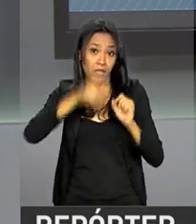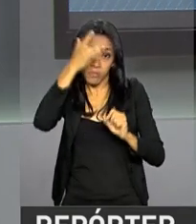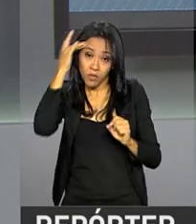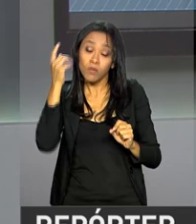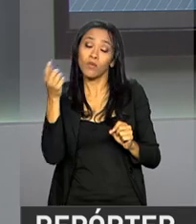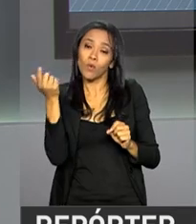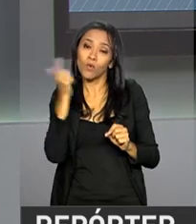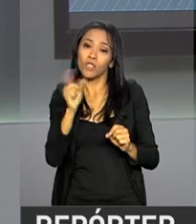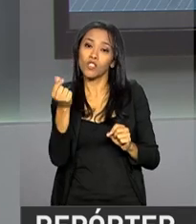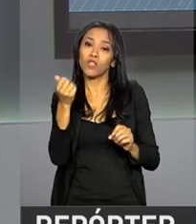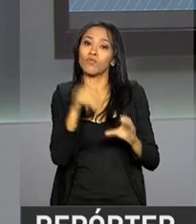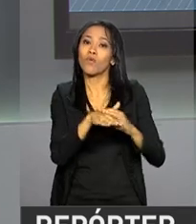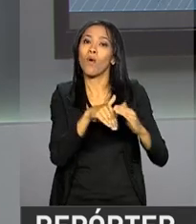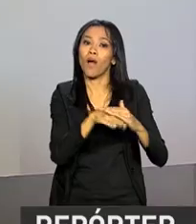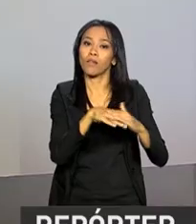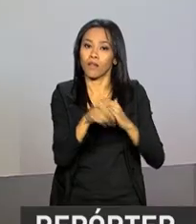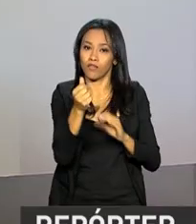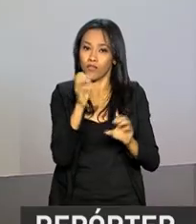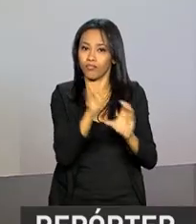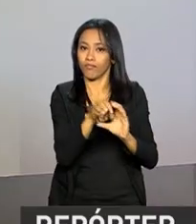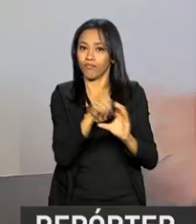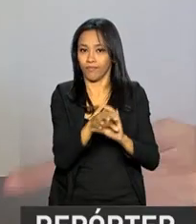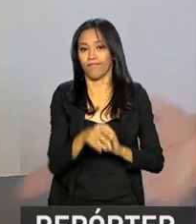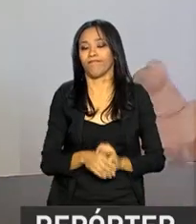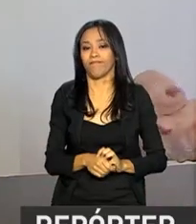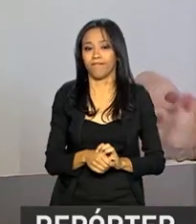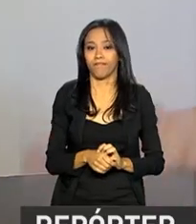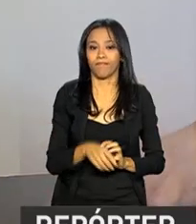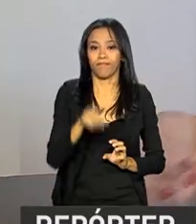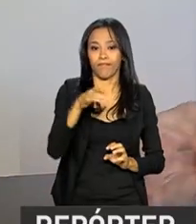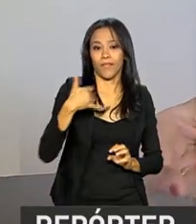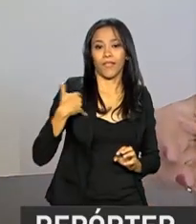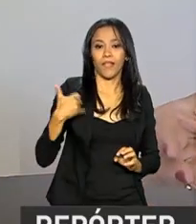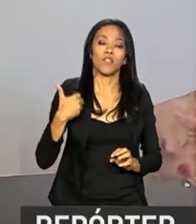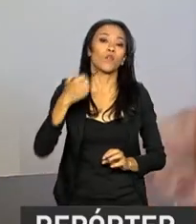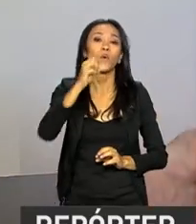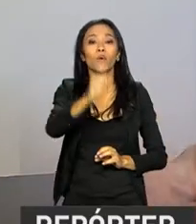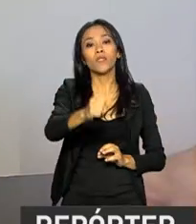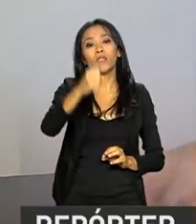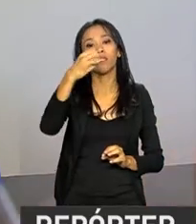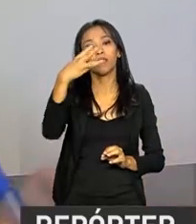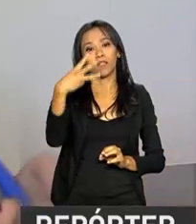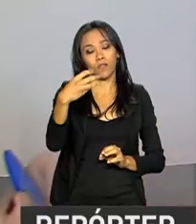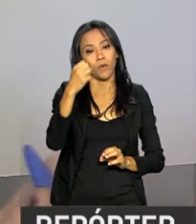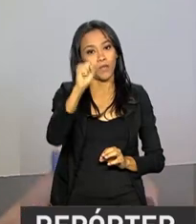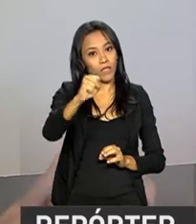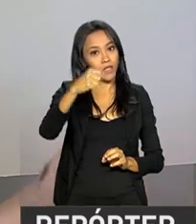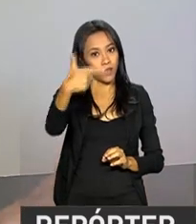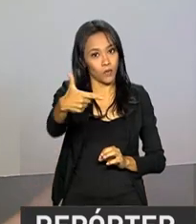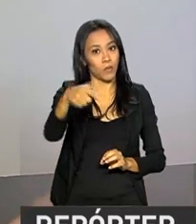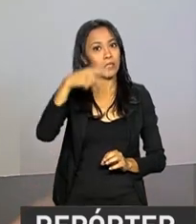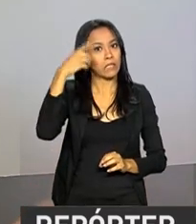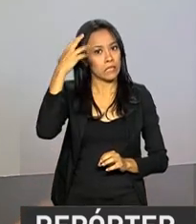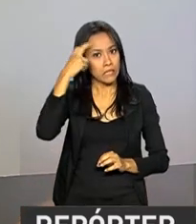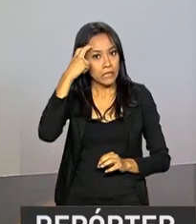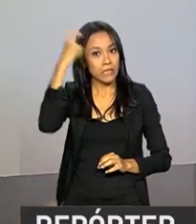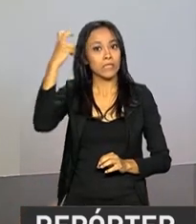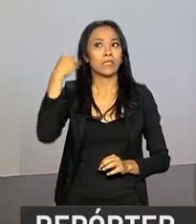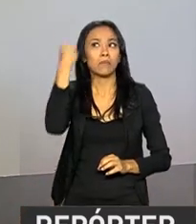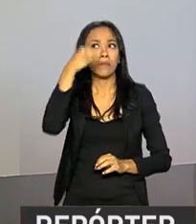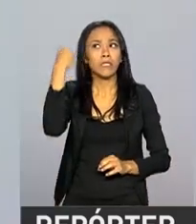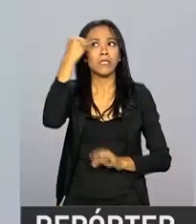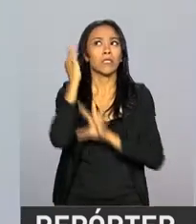a poupar aos 82 anos dona lia fala com a sabedoria de quem já viveu